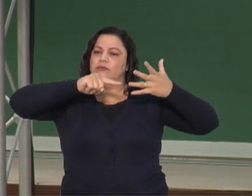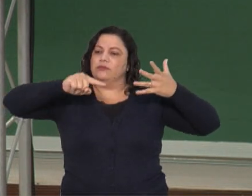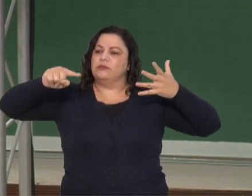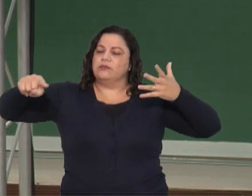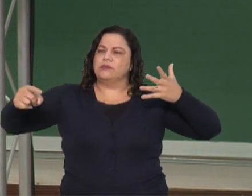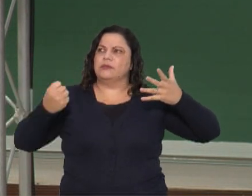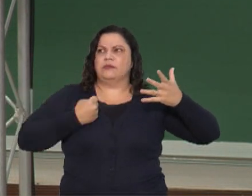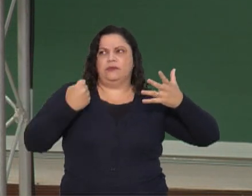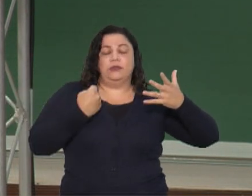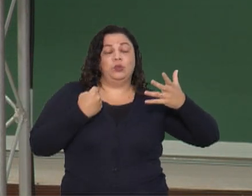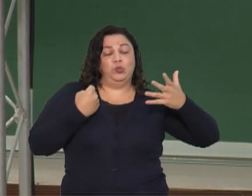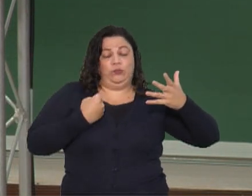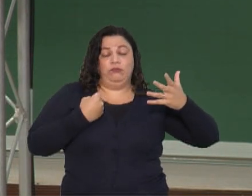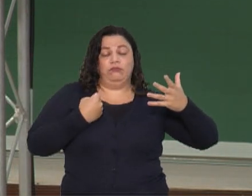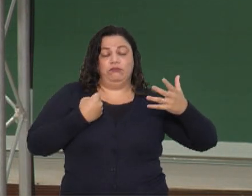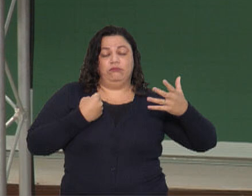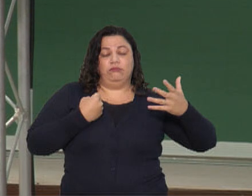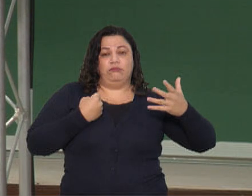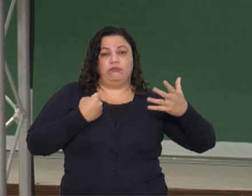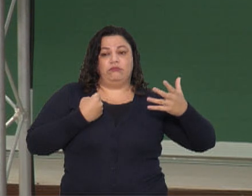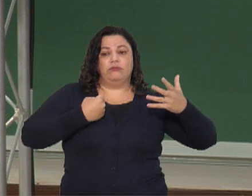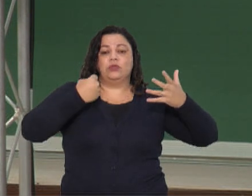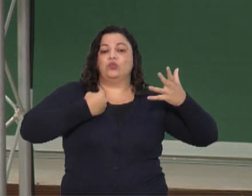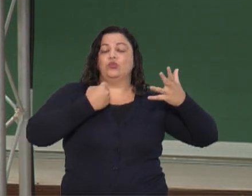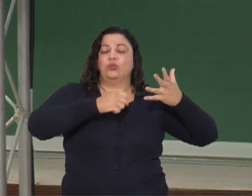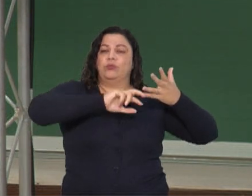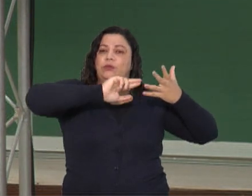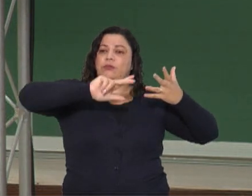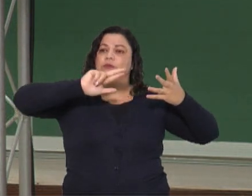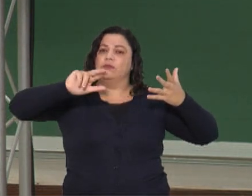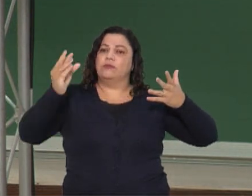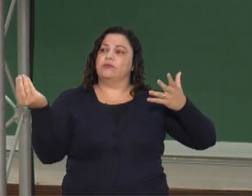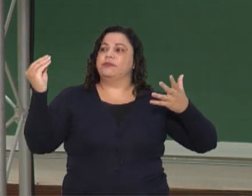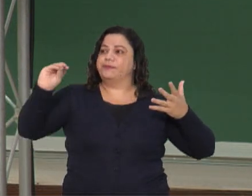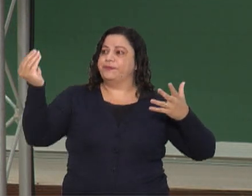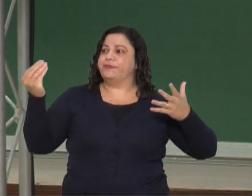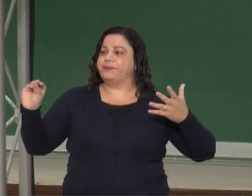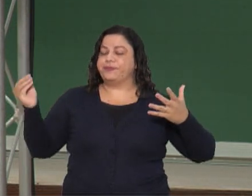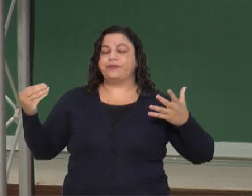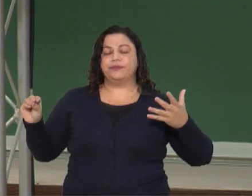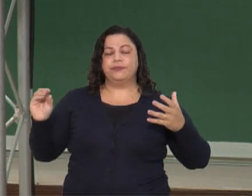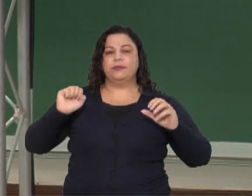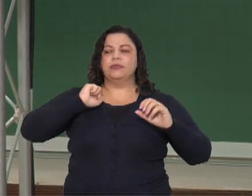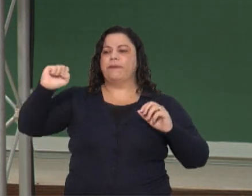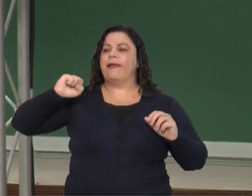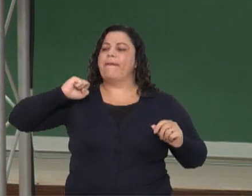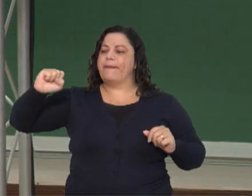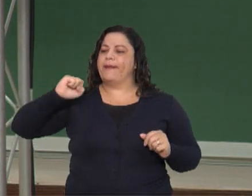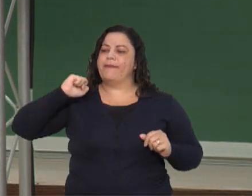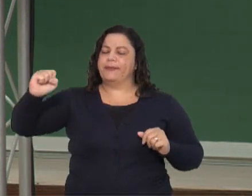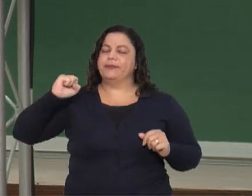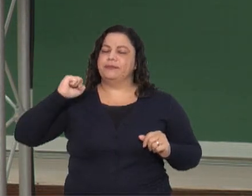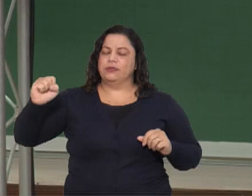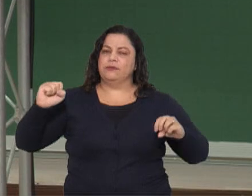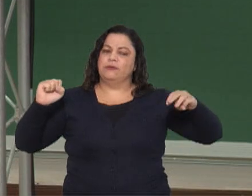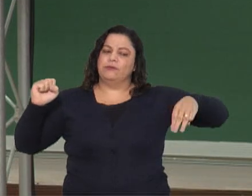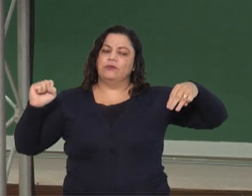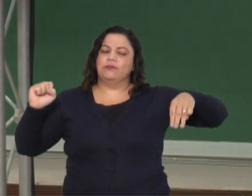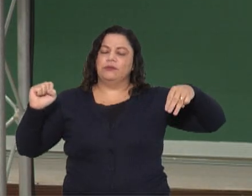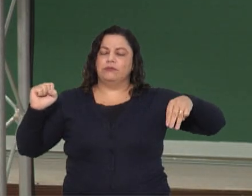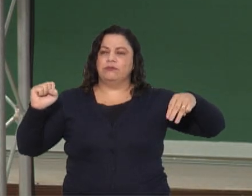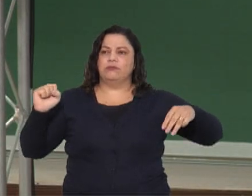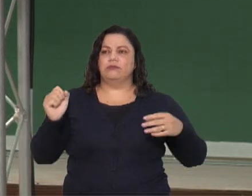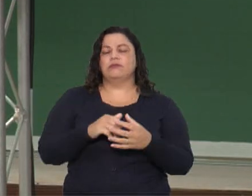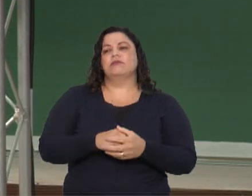número sobre para esse metrônomo colocar, de batidas por minuto. Então, o músico pode